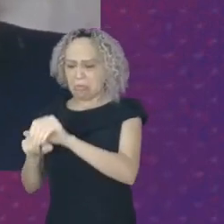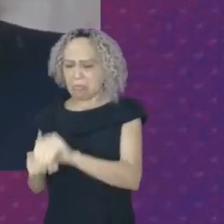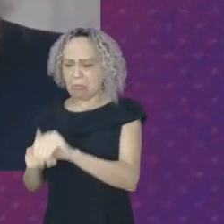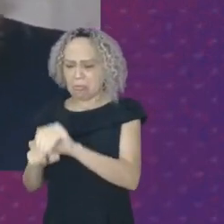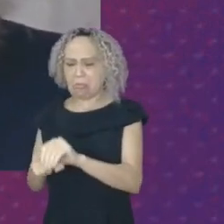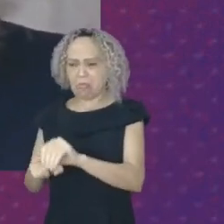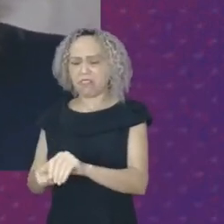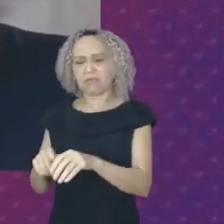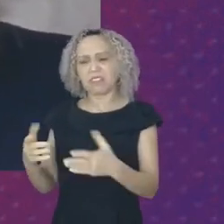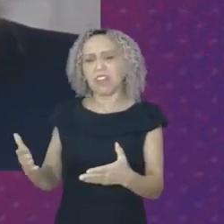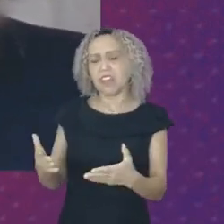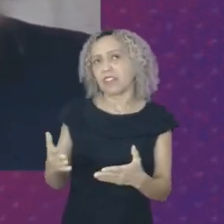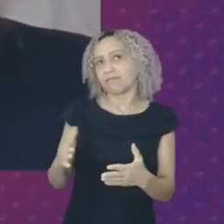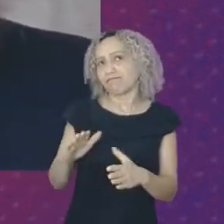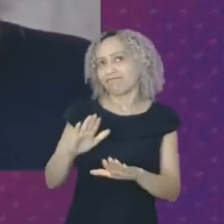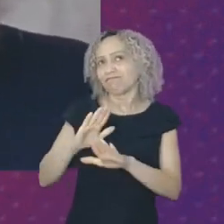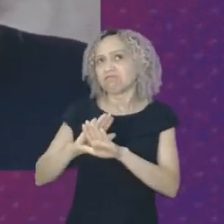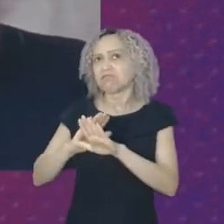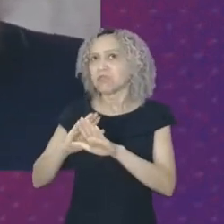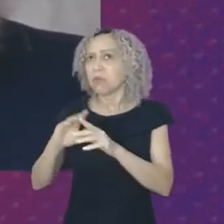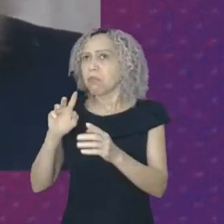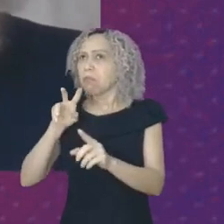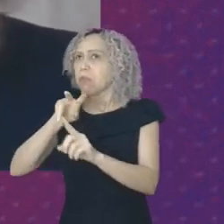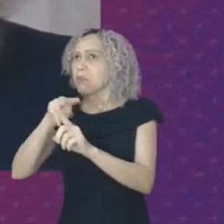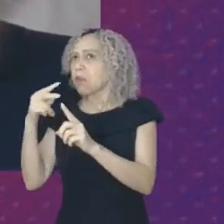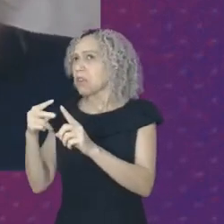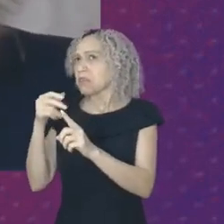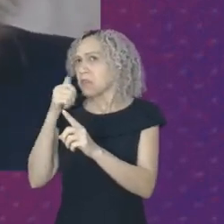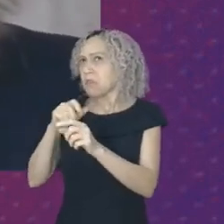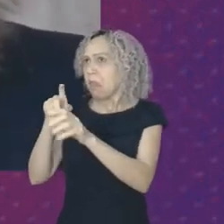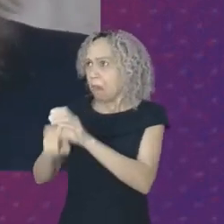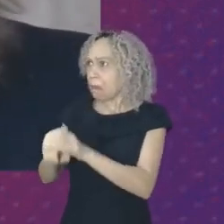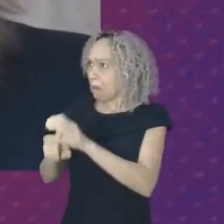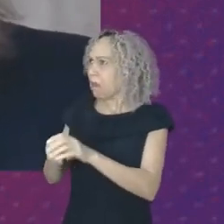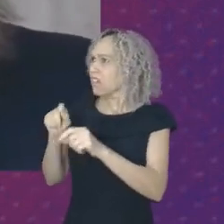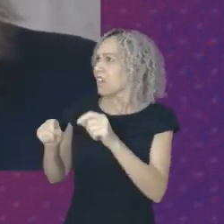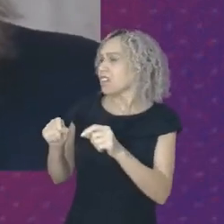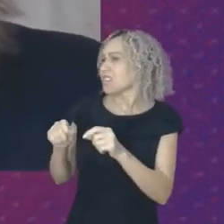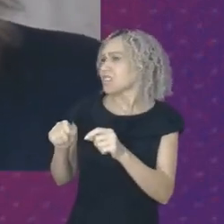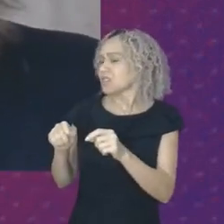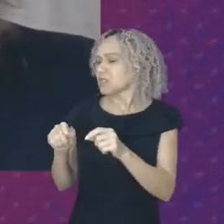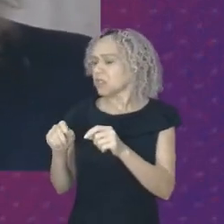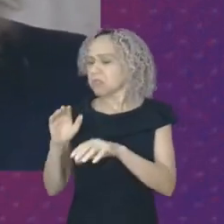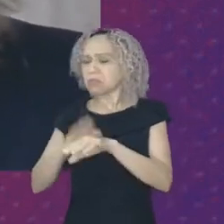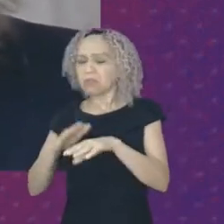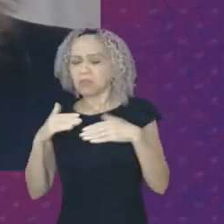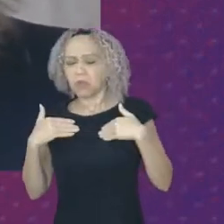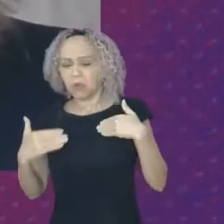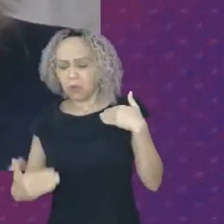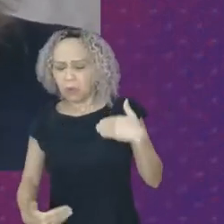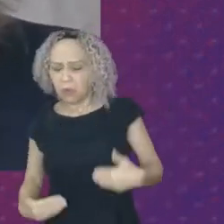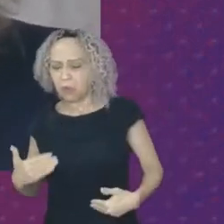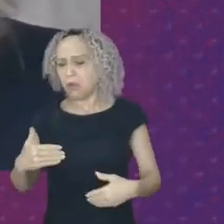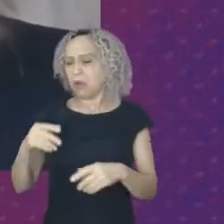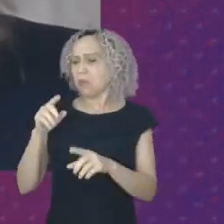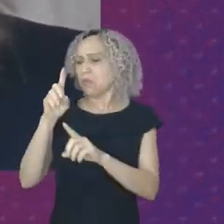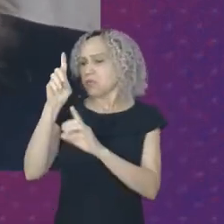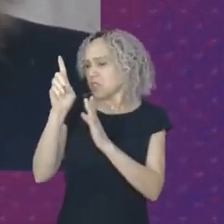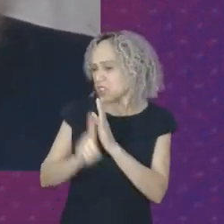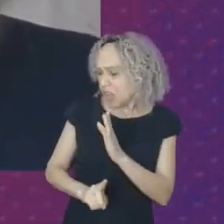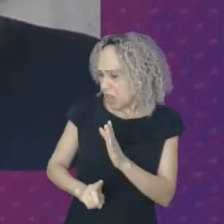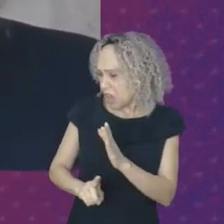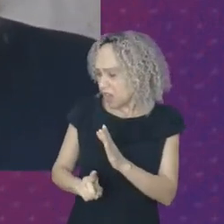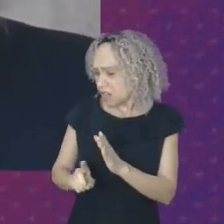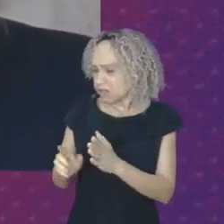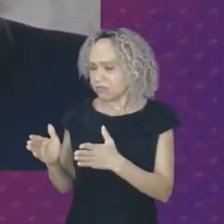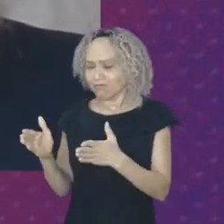trajetória social, política, profissional, direito sobre o próprio corpo. Então, esse